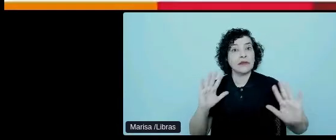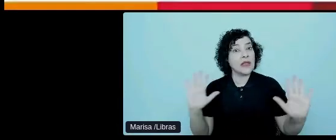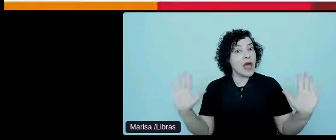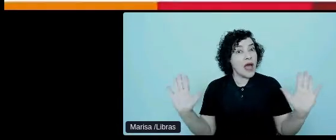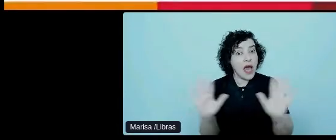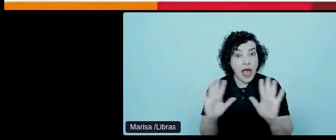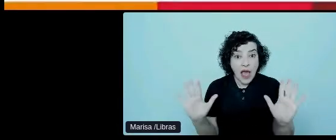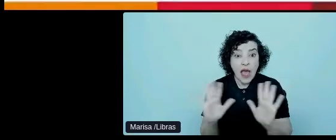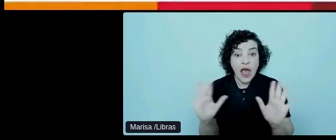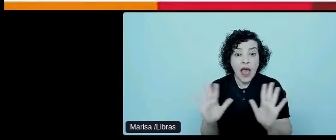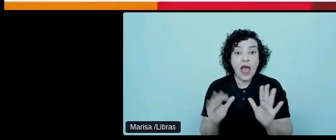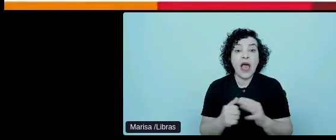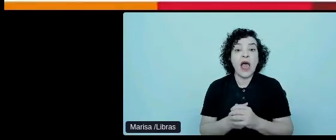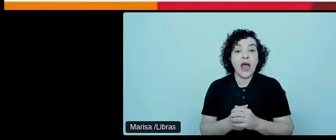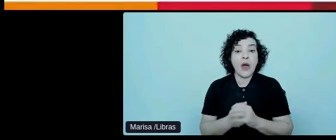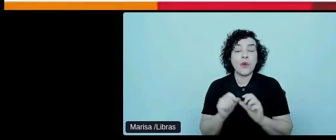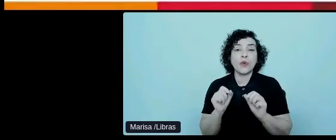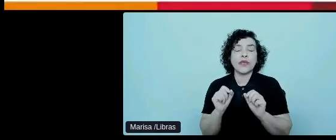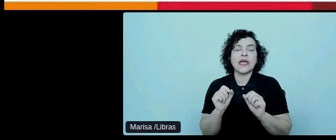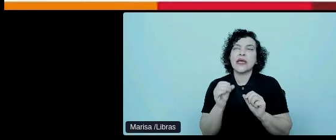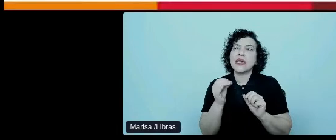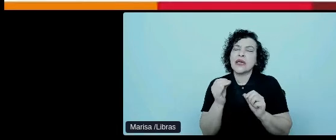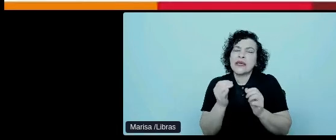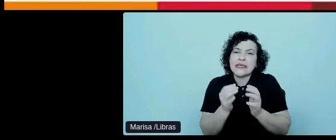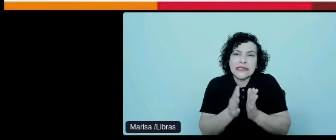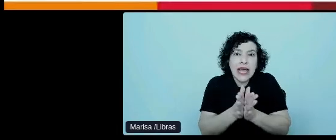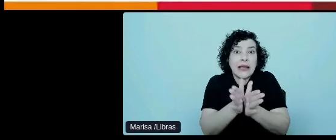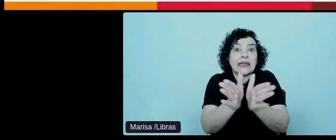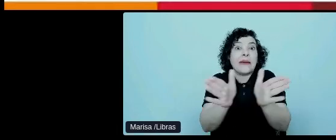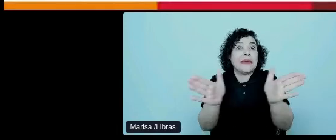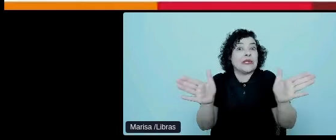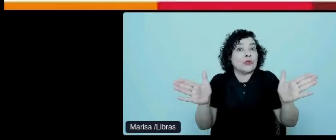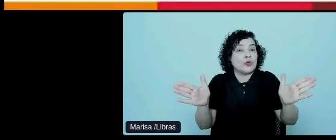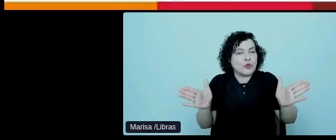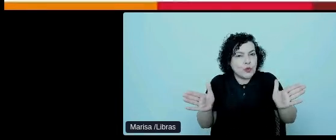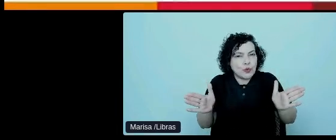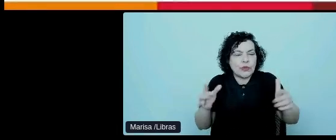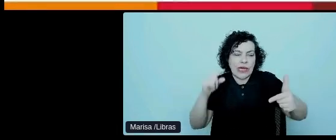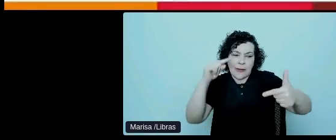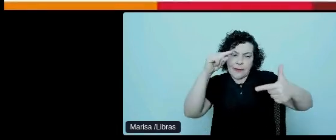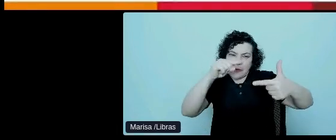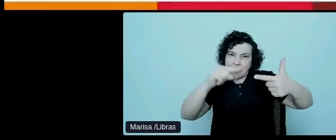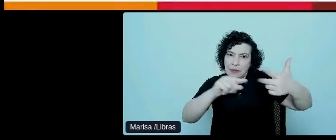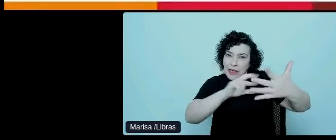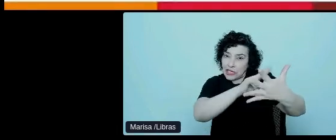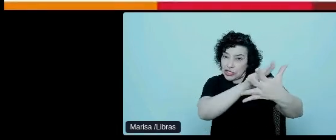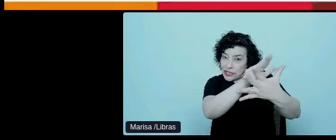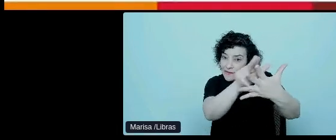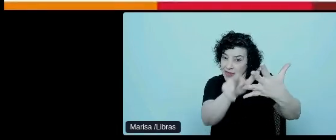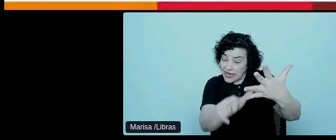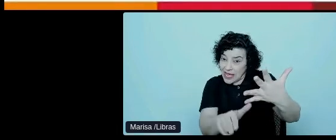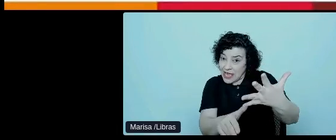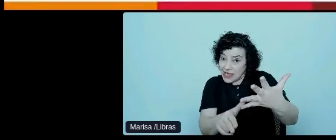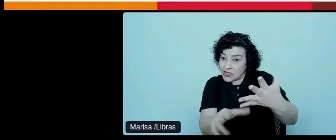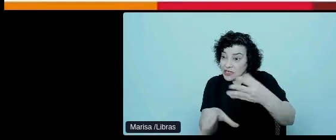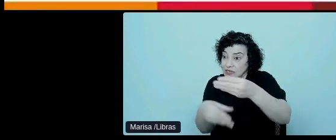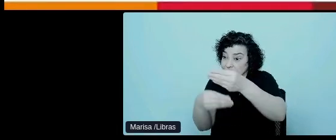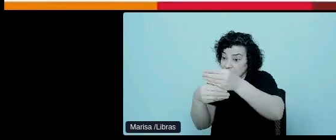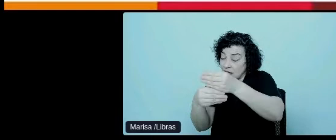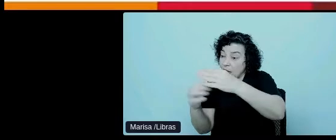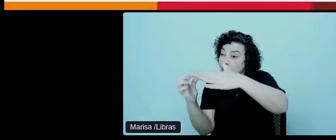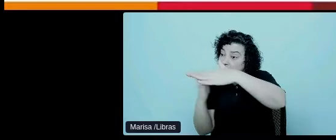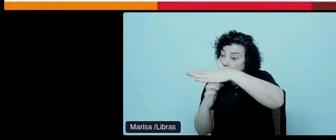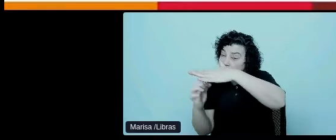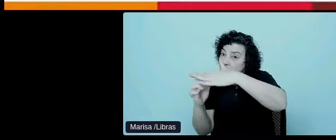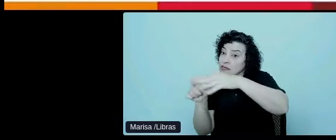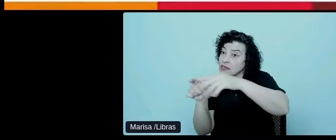eu abro esse espectro e eu dou mais insumos para a empresa, aí sim ela vai falar, eu posso encaixar a minha empresa